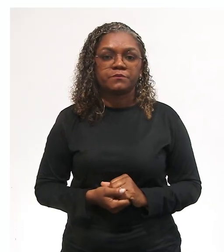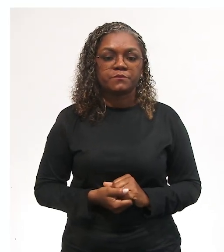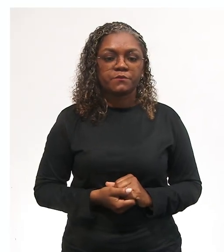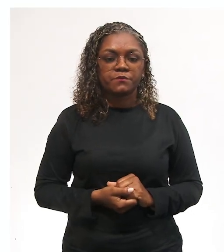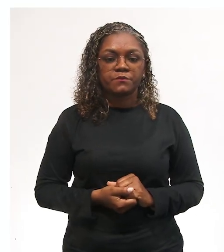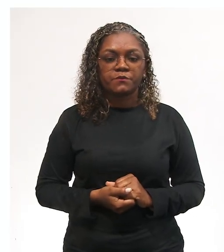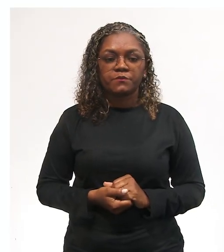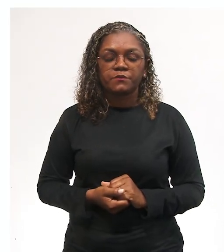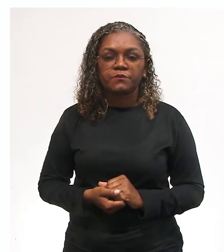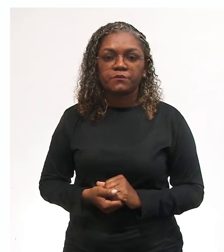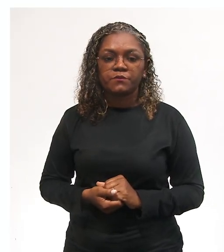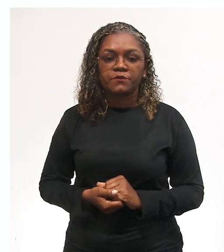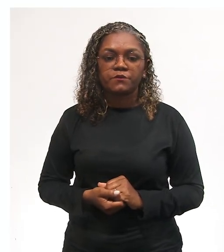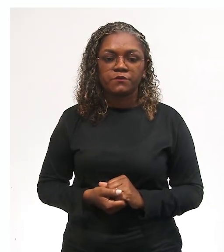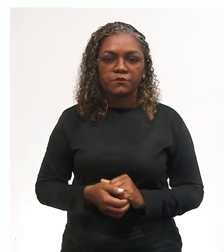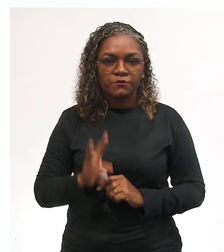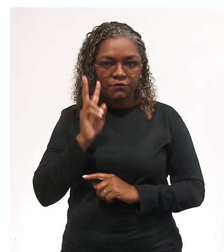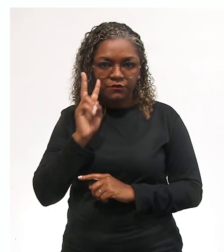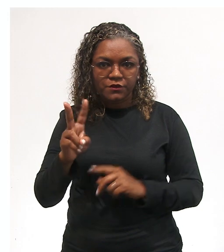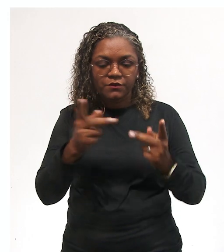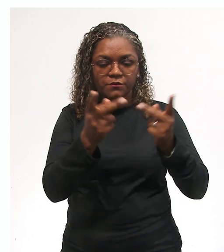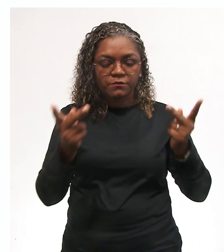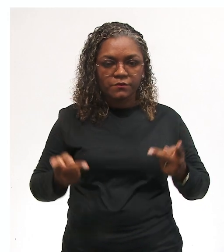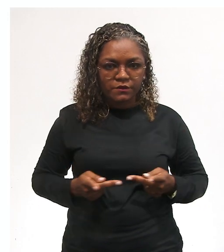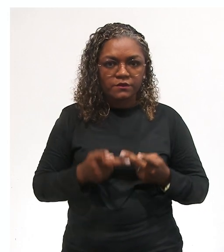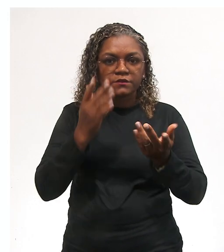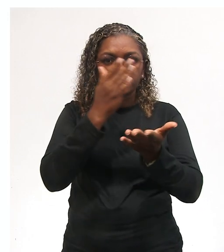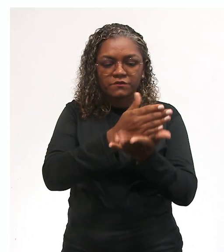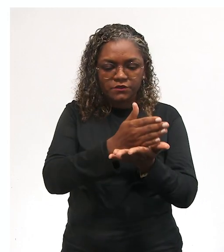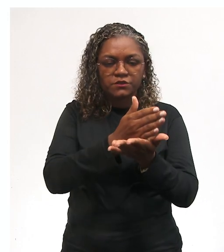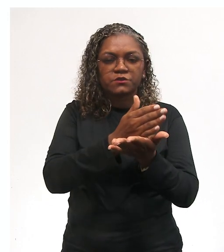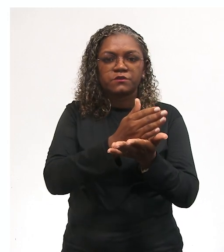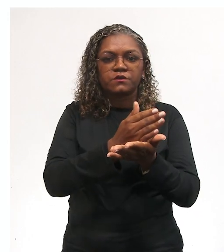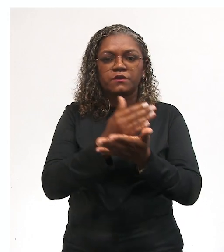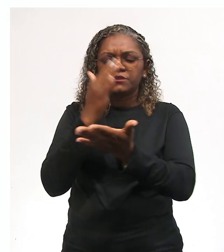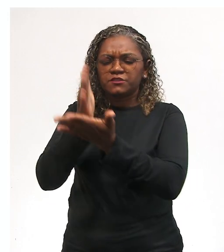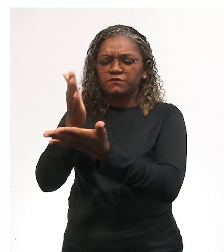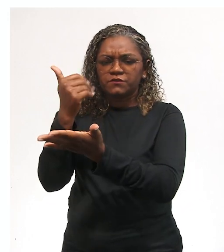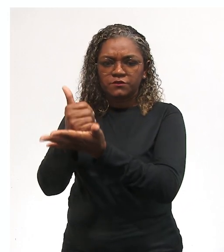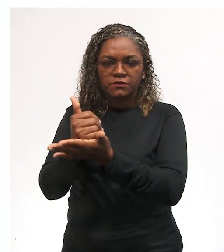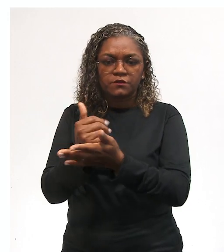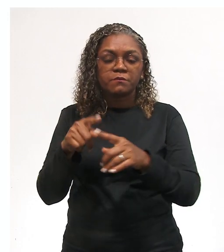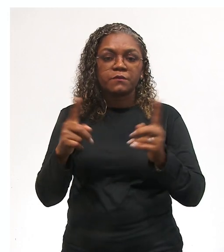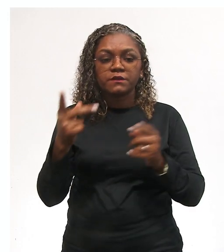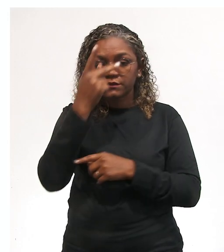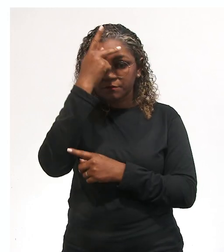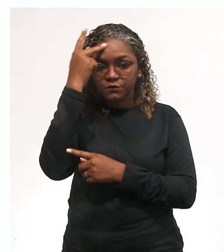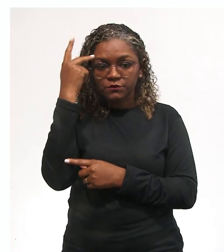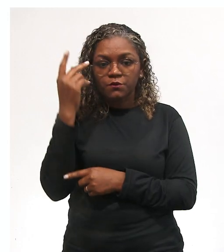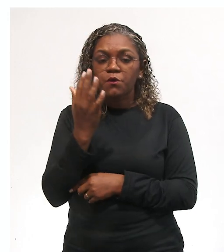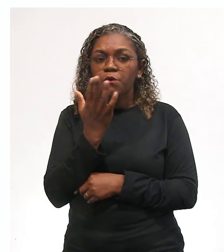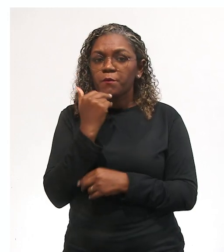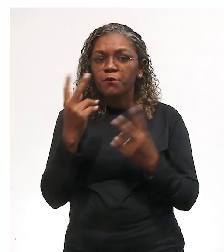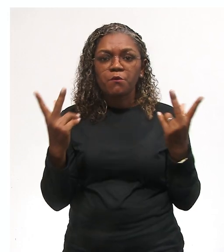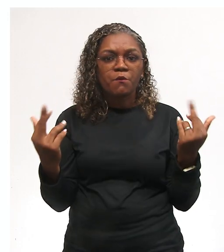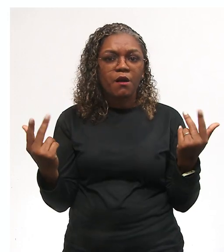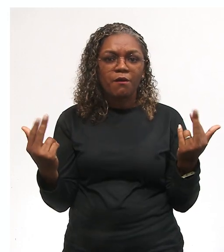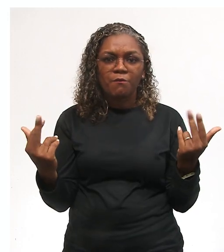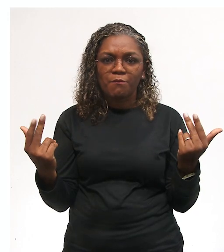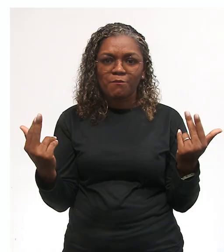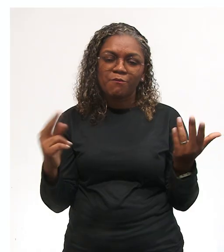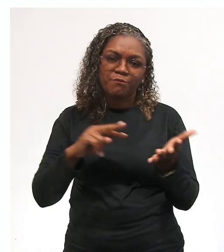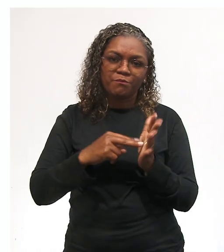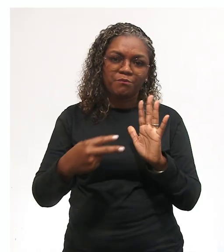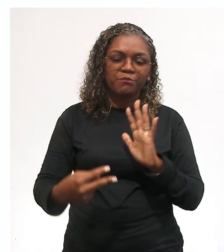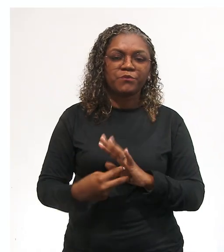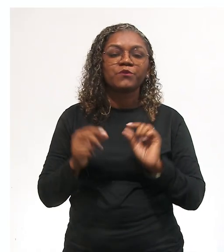das pizzas estarem divididas em partes diferentes, as pessoas, no fim, acabaram consumindo a mesma quantidade de pizza. Então,